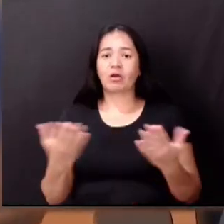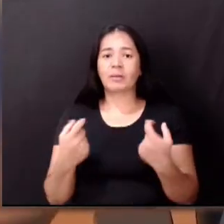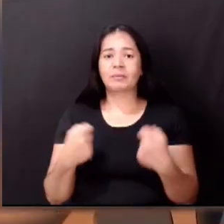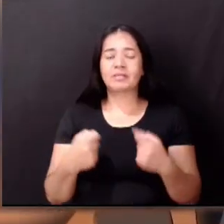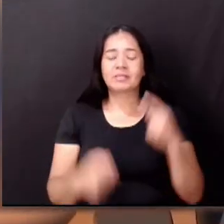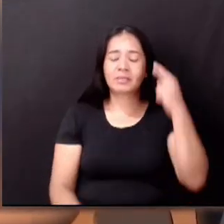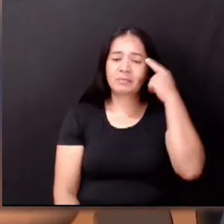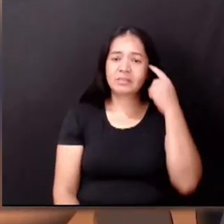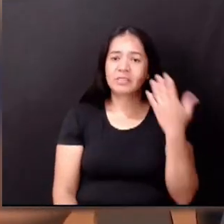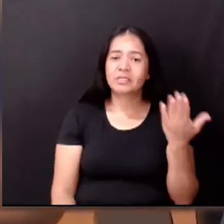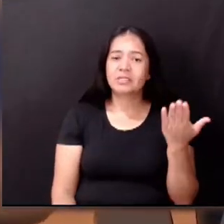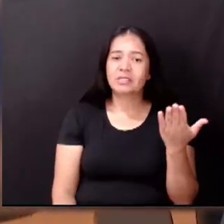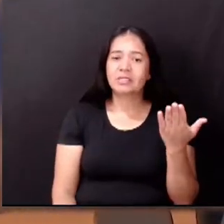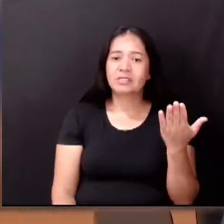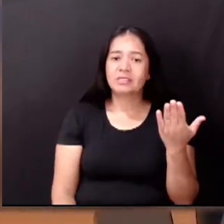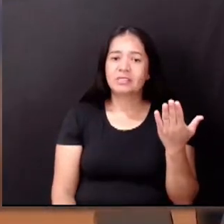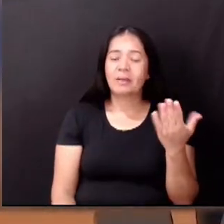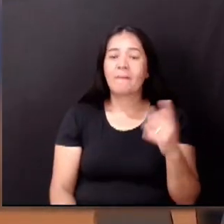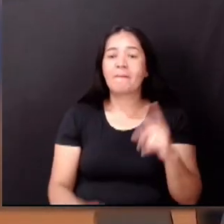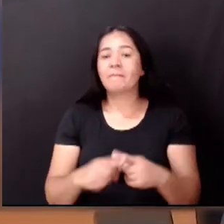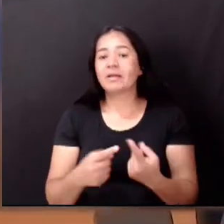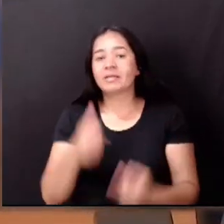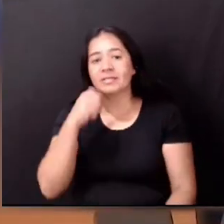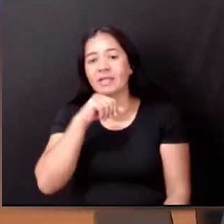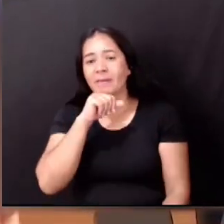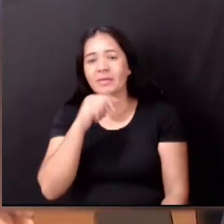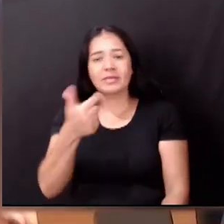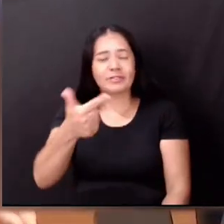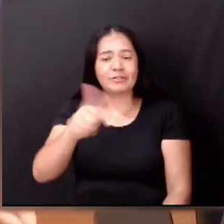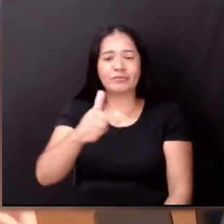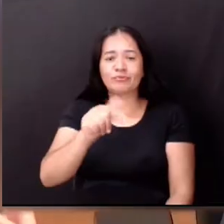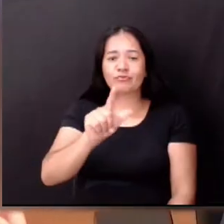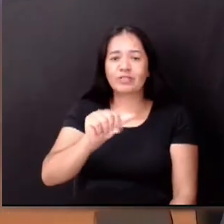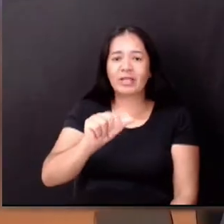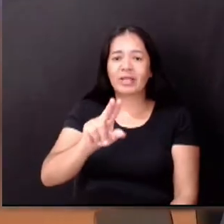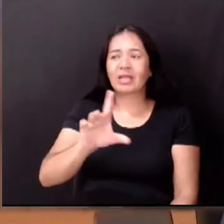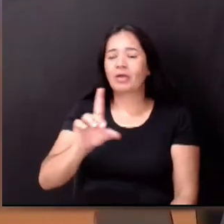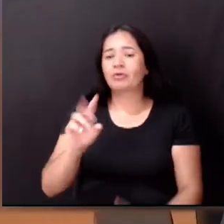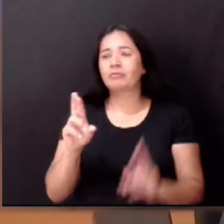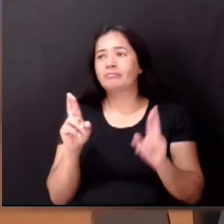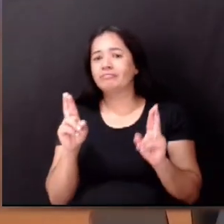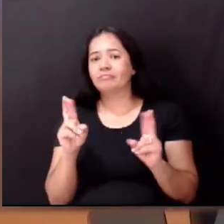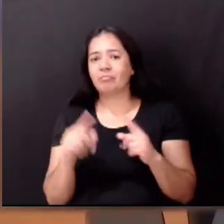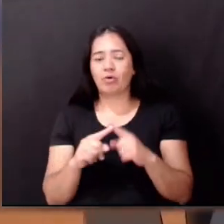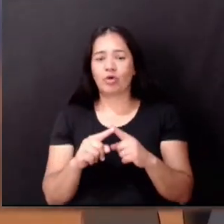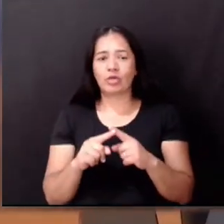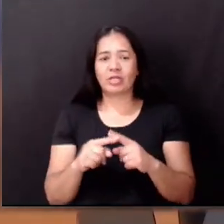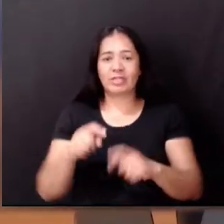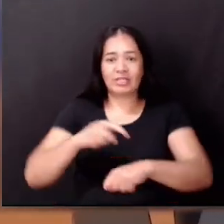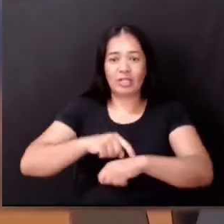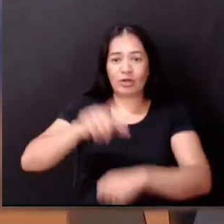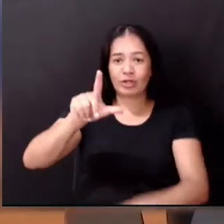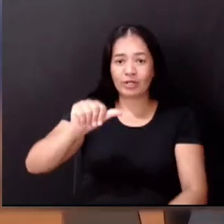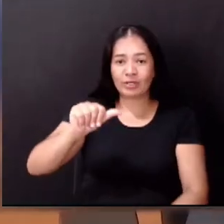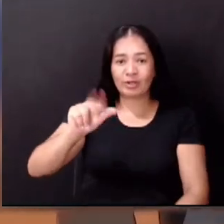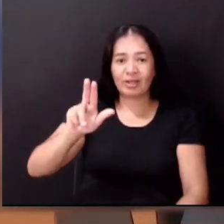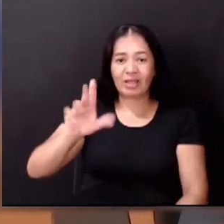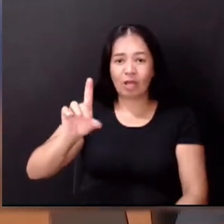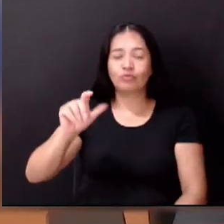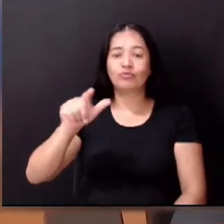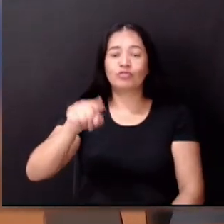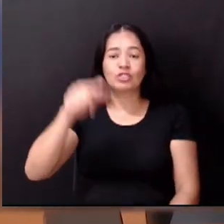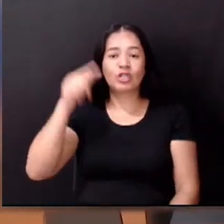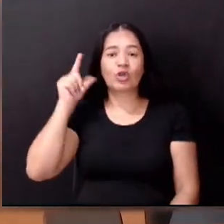que ainda nem o laudo tem? E ficam naquela expectativa, porque quando tem o laudo, você tem o tratamento, você tem o diagnóstico, você sabe